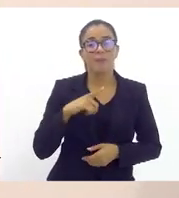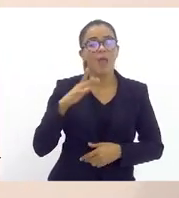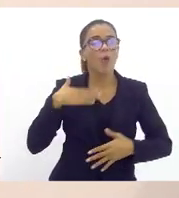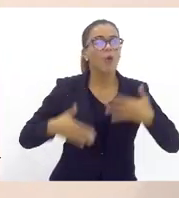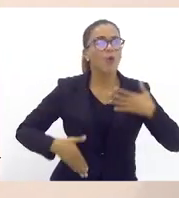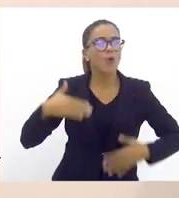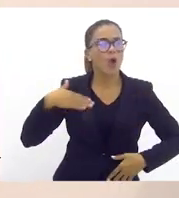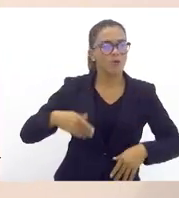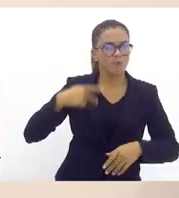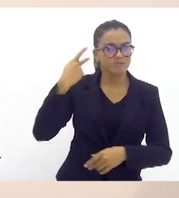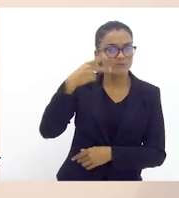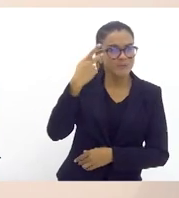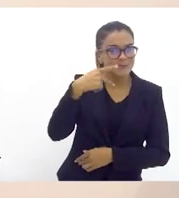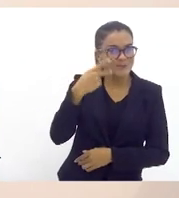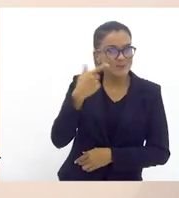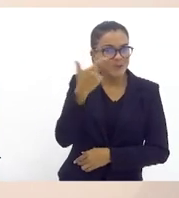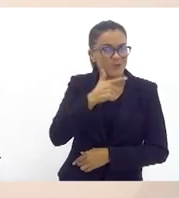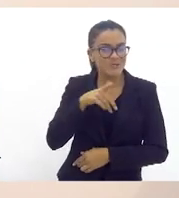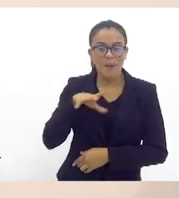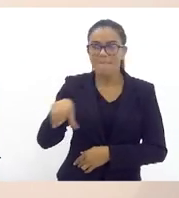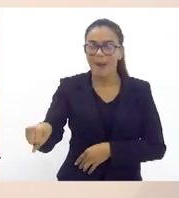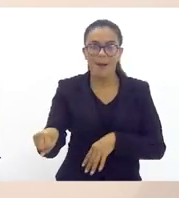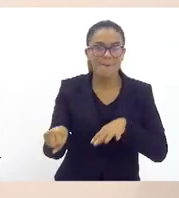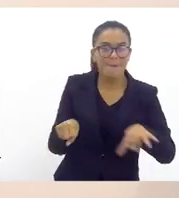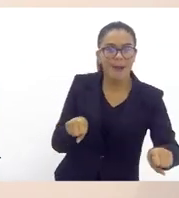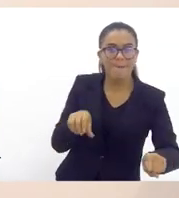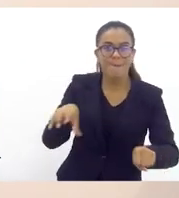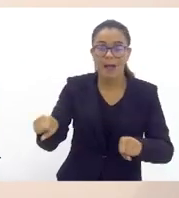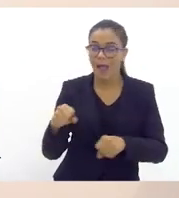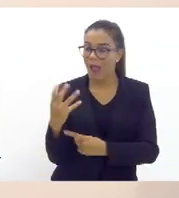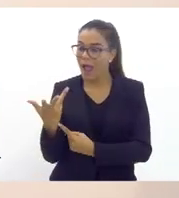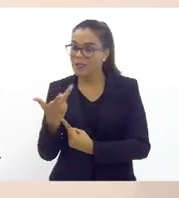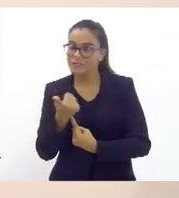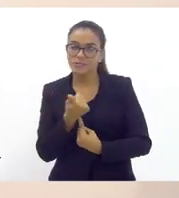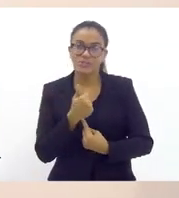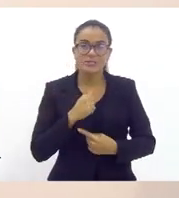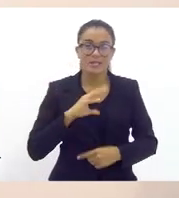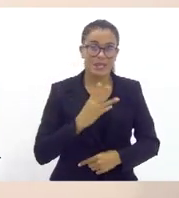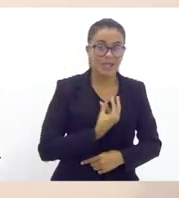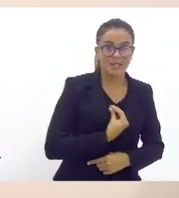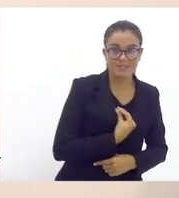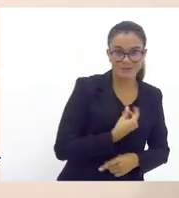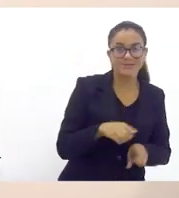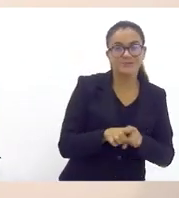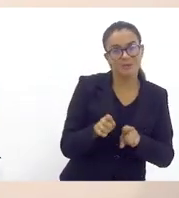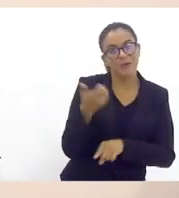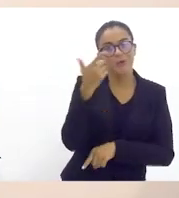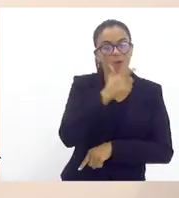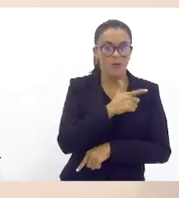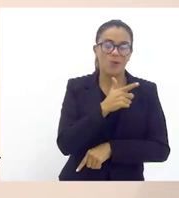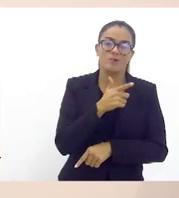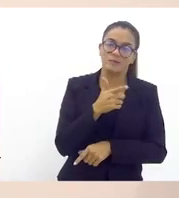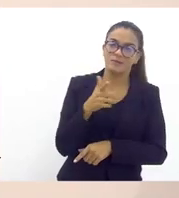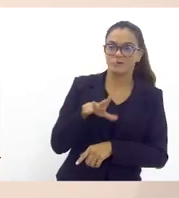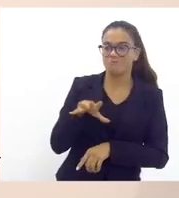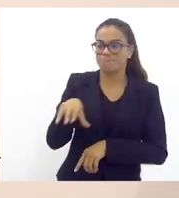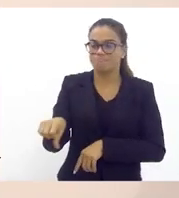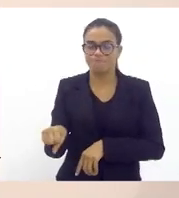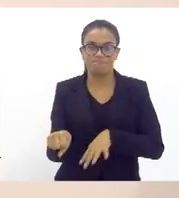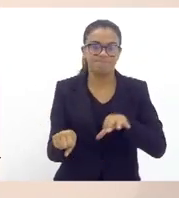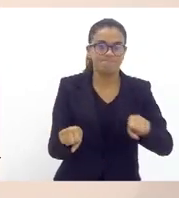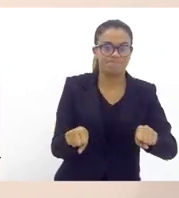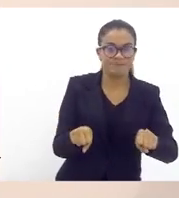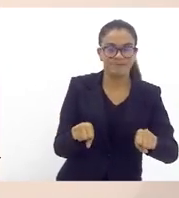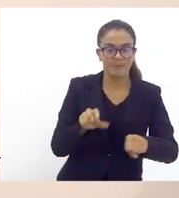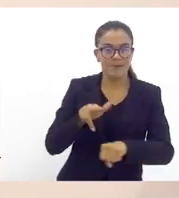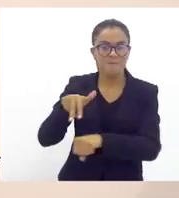corpos políticos que a gente consegue espaço. Por ser artista, por ser trans e artista, é onde eu ainda consigo algum espaço. A